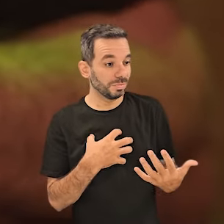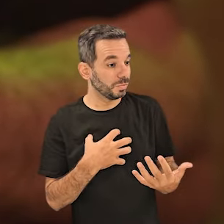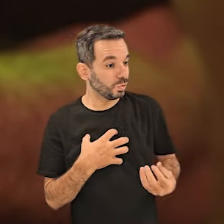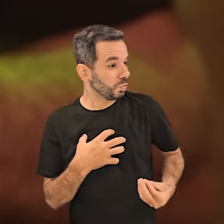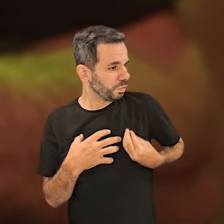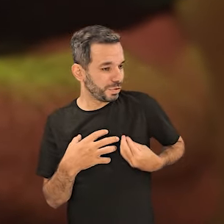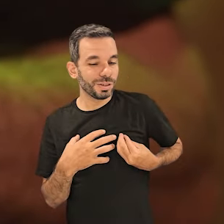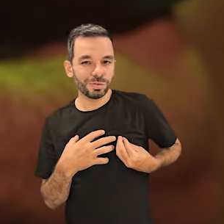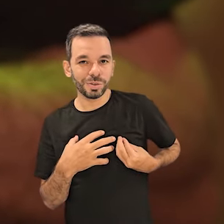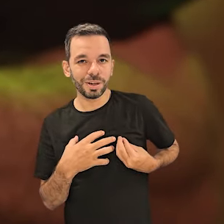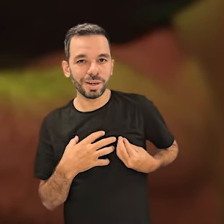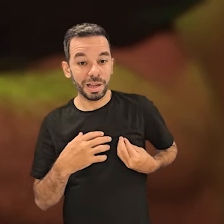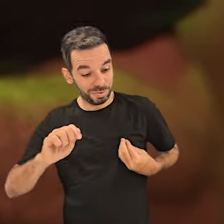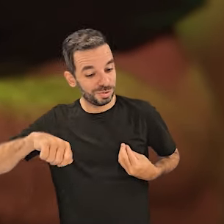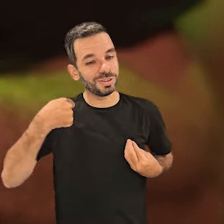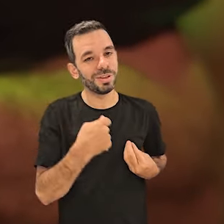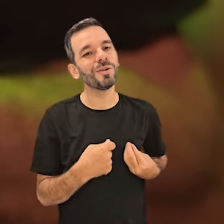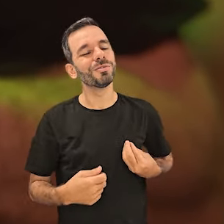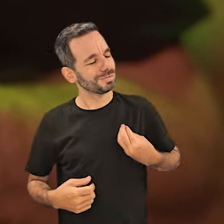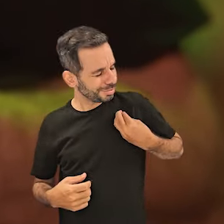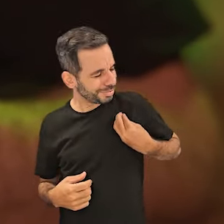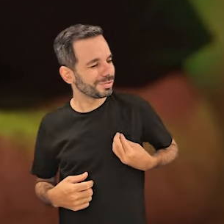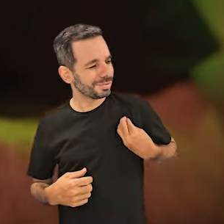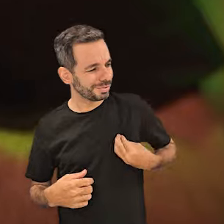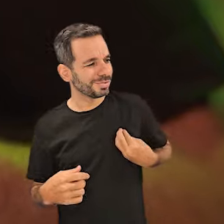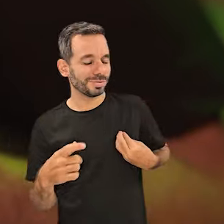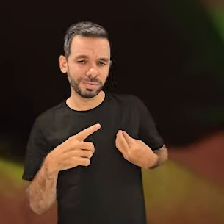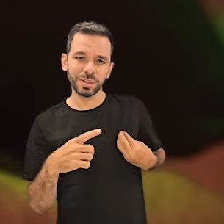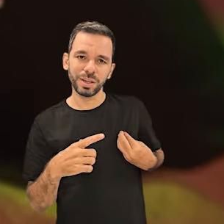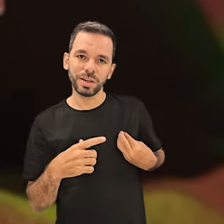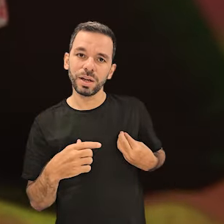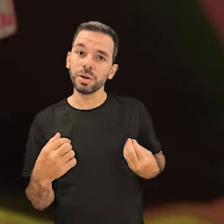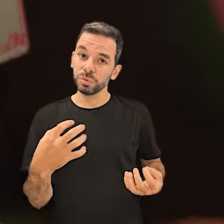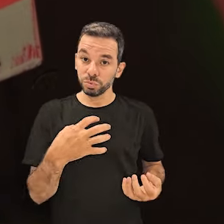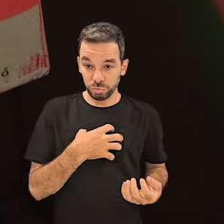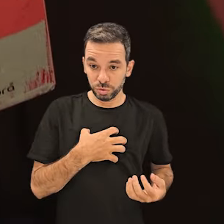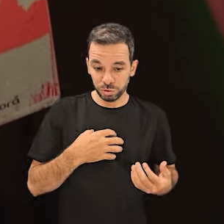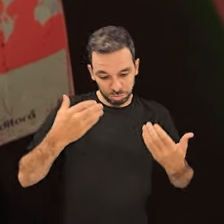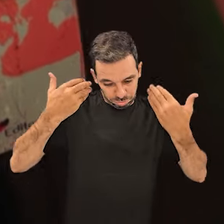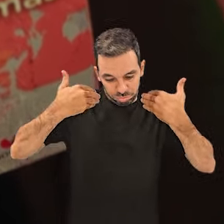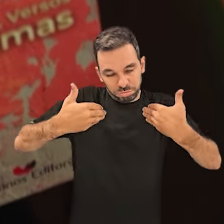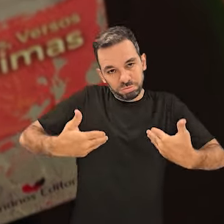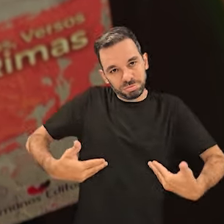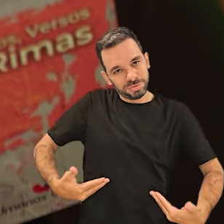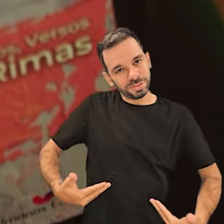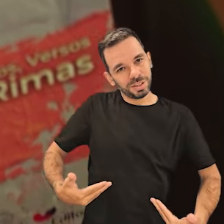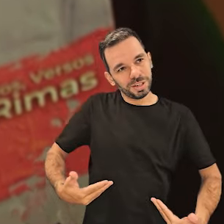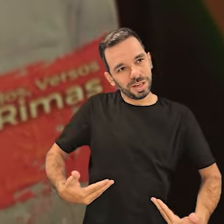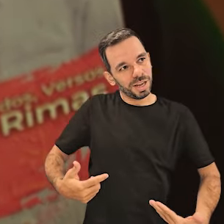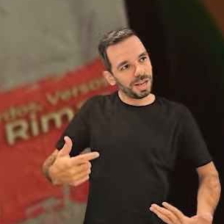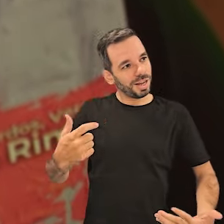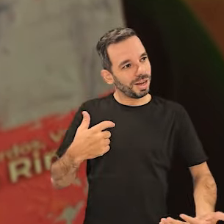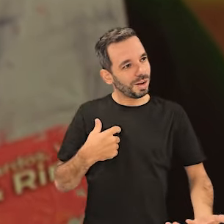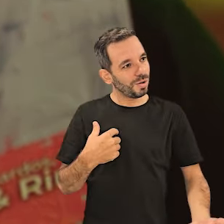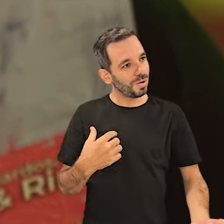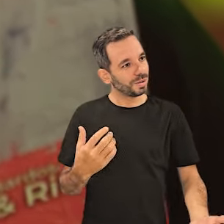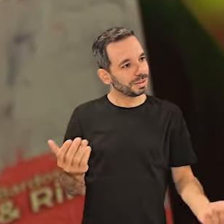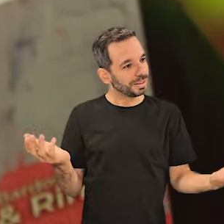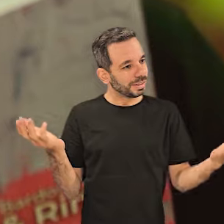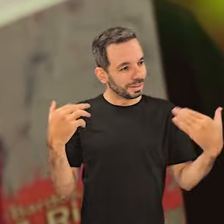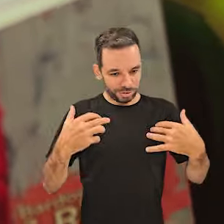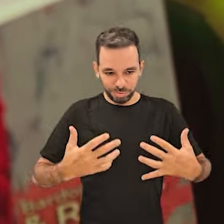Me sinto vivo, vivo eu estou. E por assim sentir e de fato ser, algo sem dúvida me alimentou